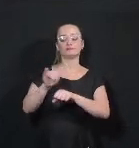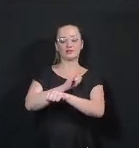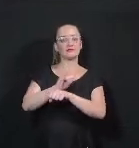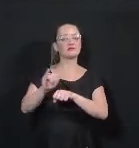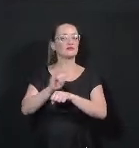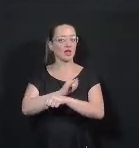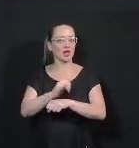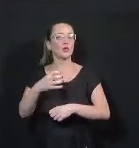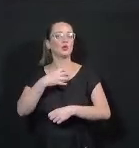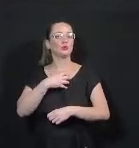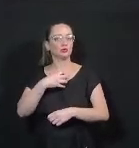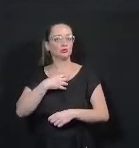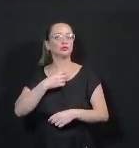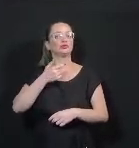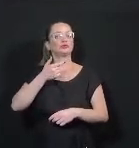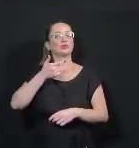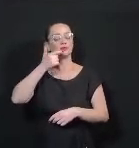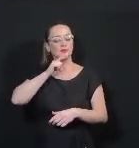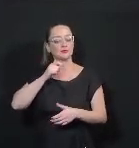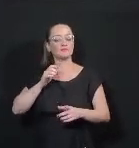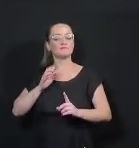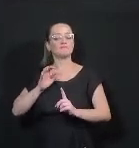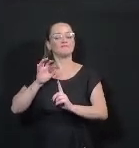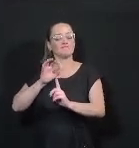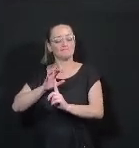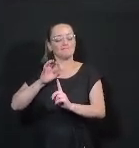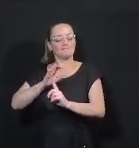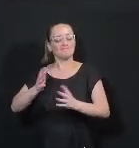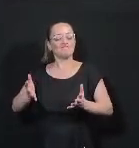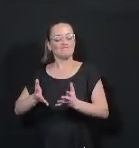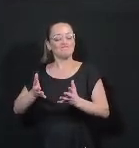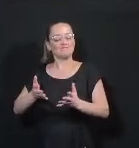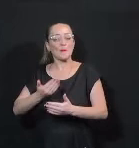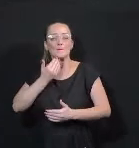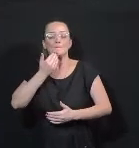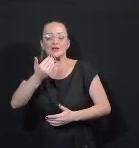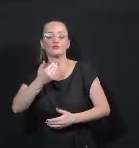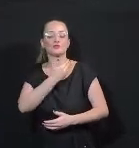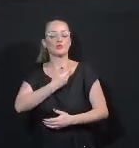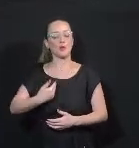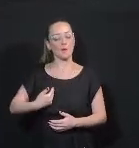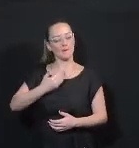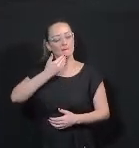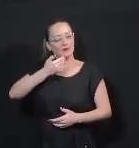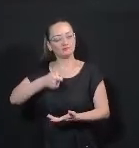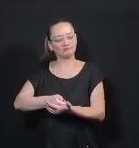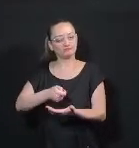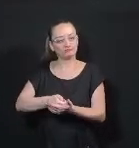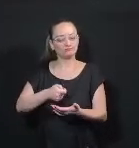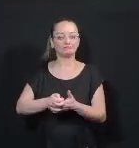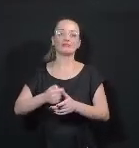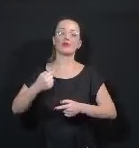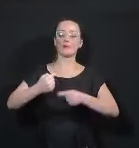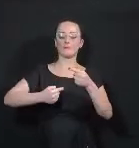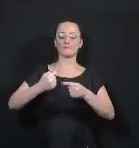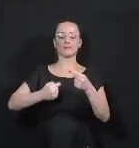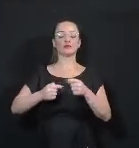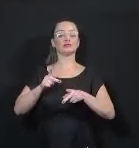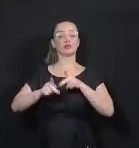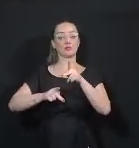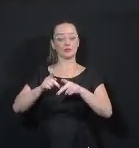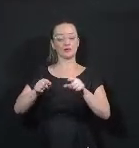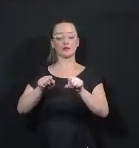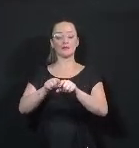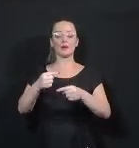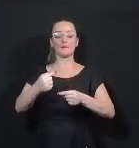de pressionar os governos por políticas públicas e sociais na promoção da